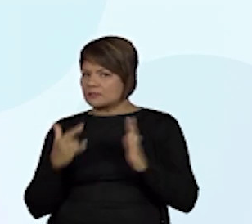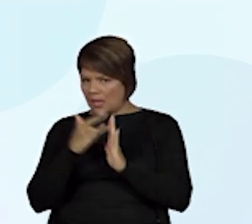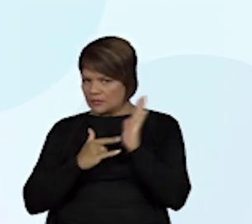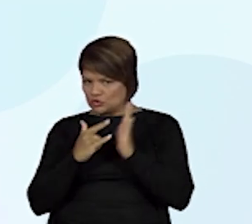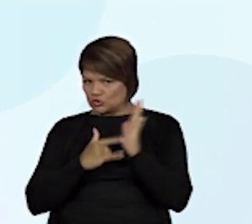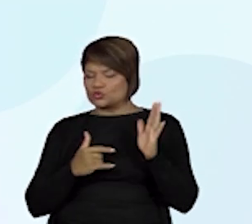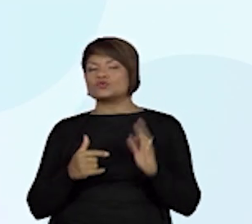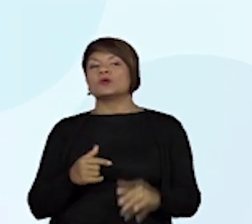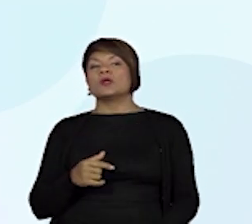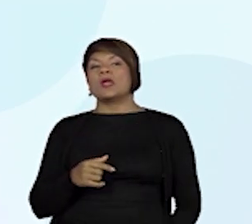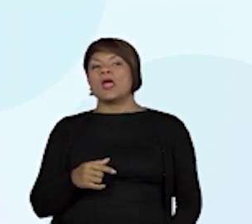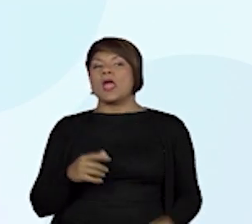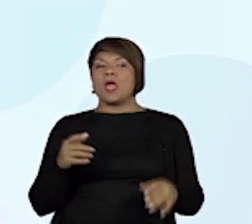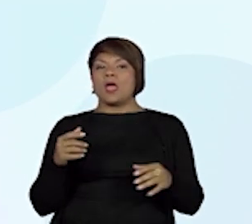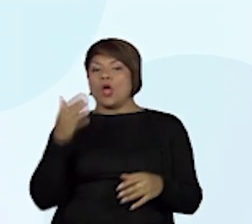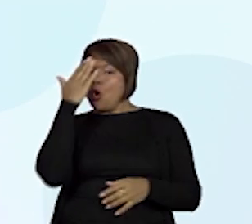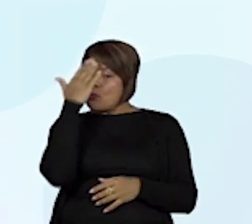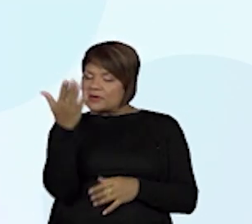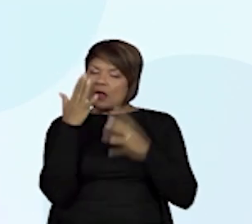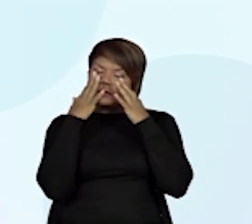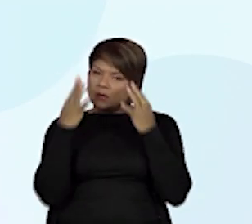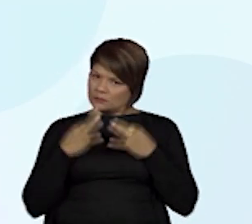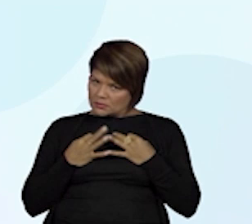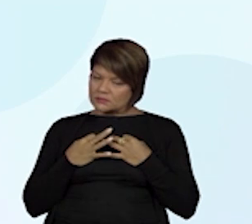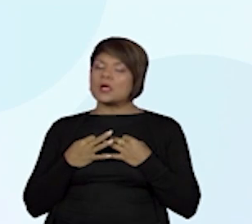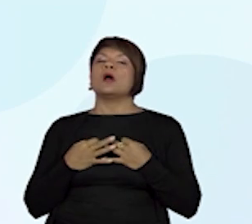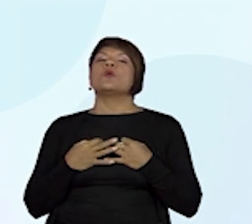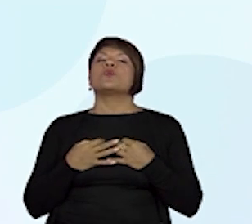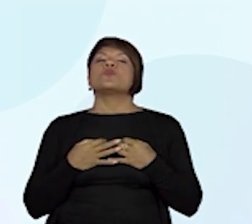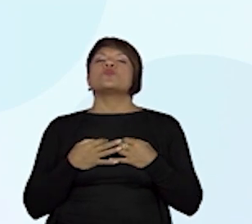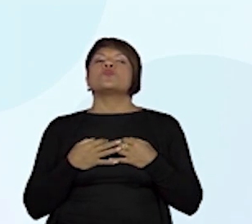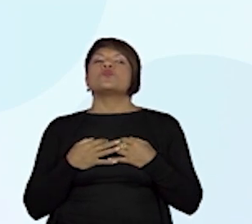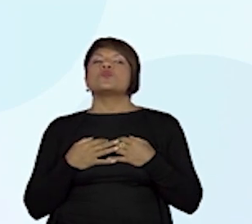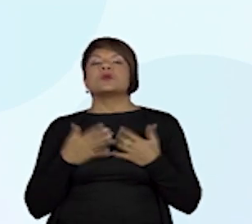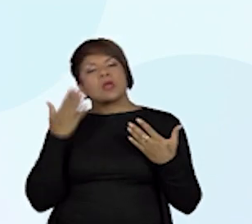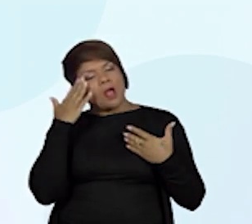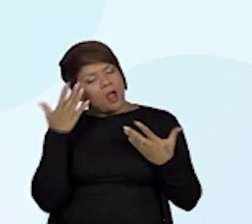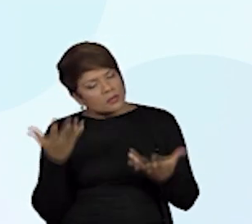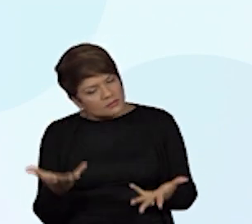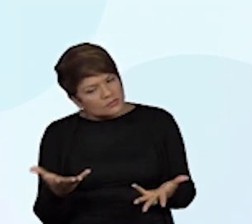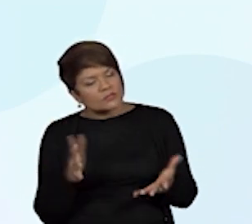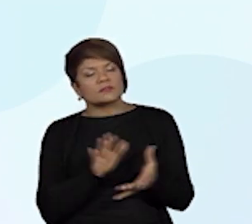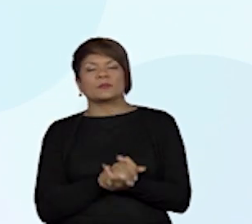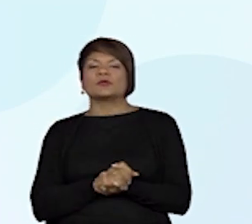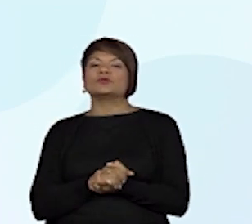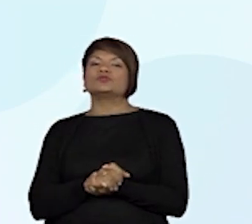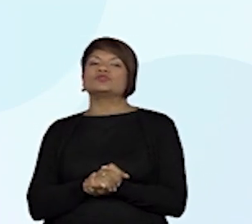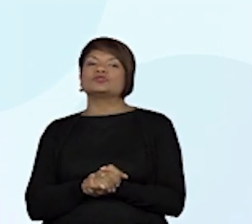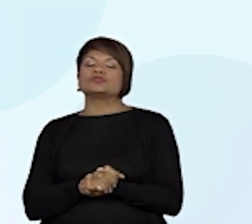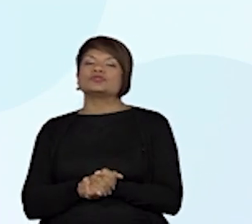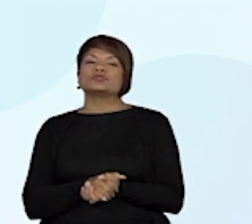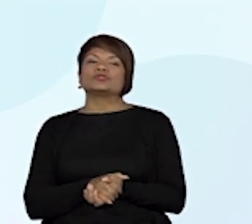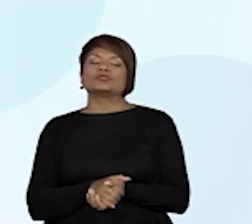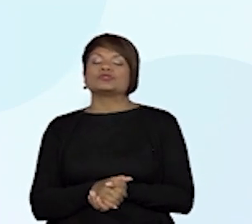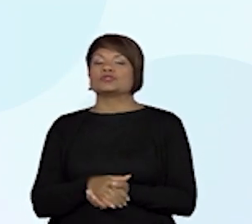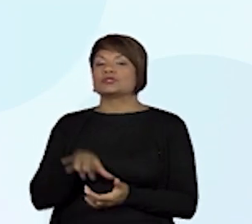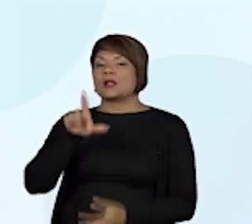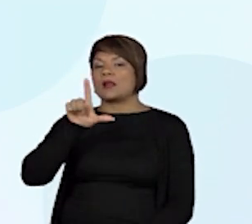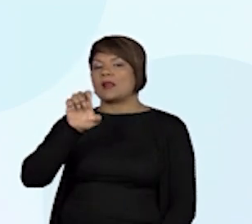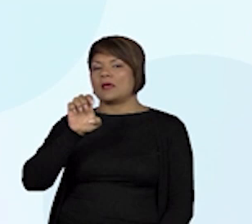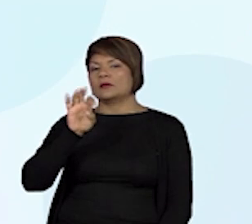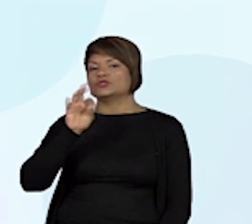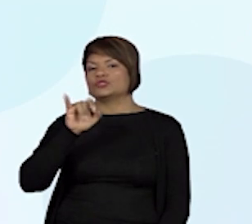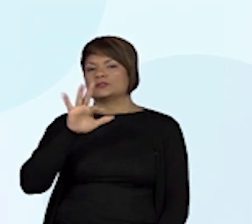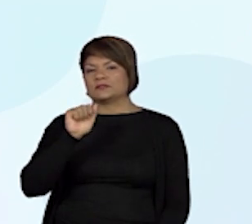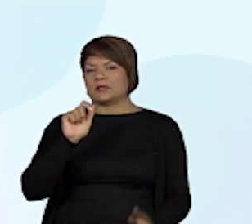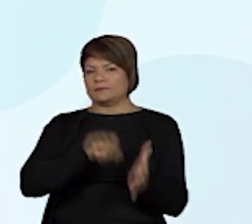atenção, atenciosamente e assinatura, a despedida e a assinatura, Letícia. Então, esse relato dá